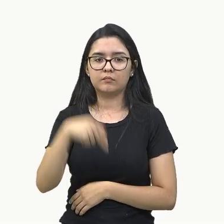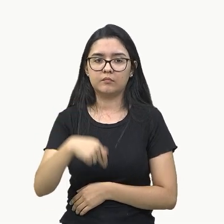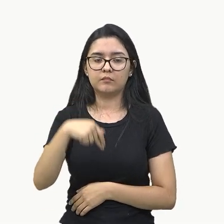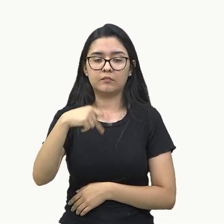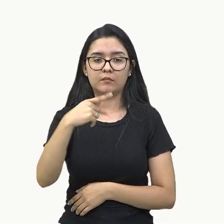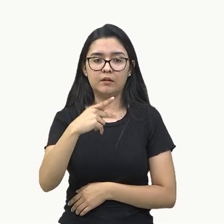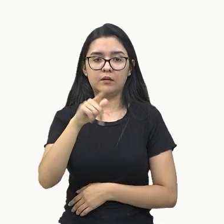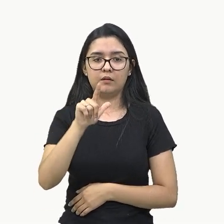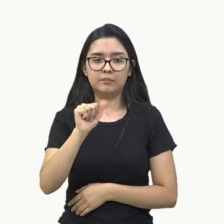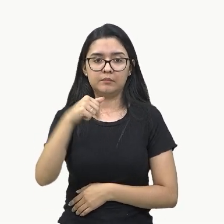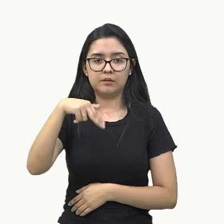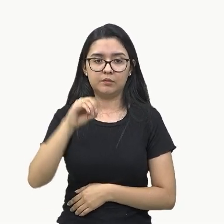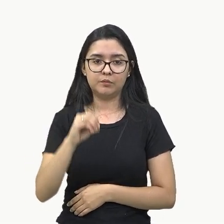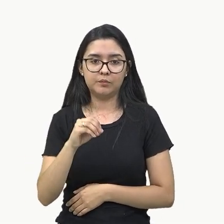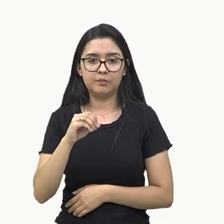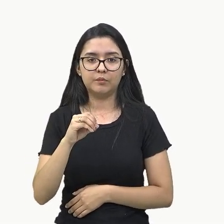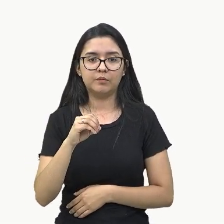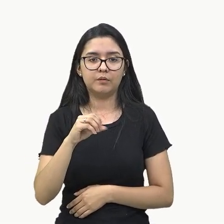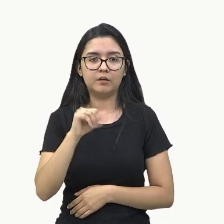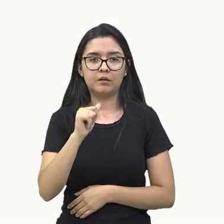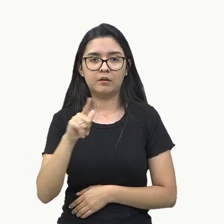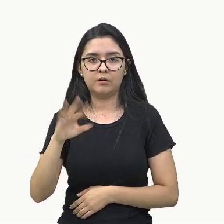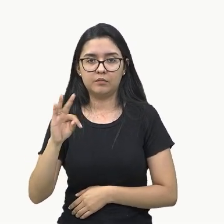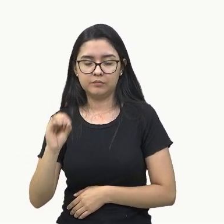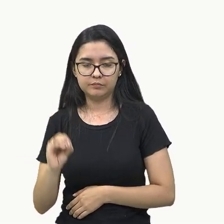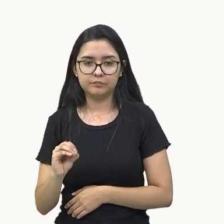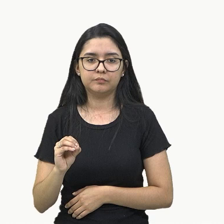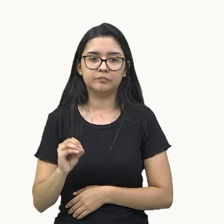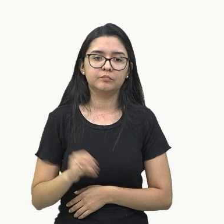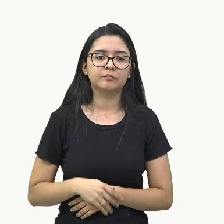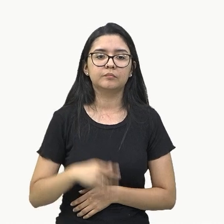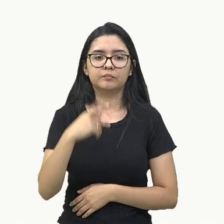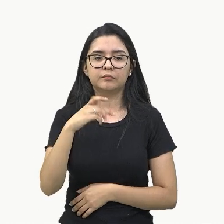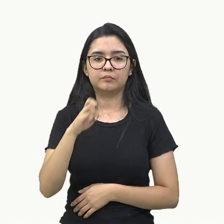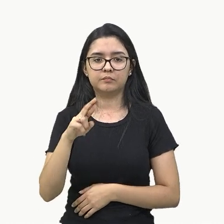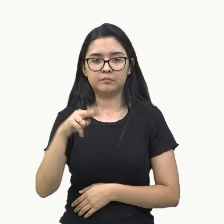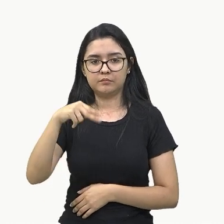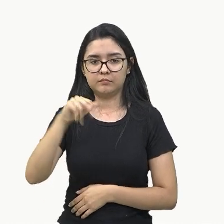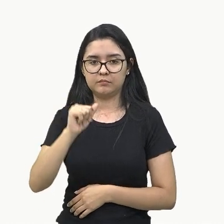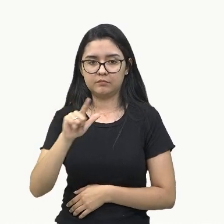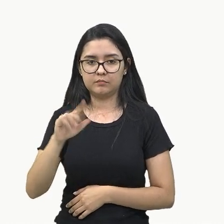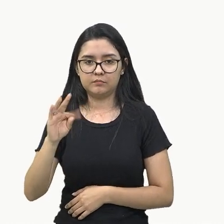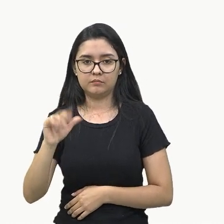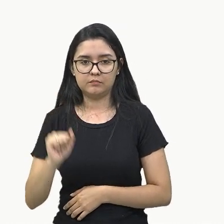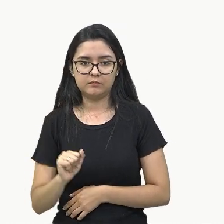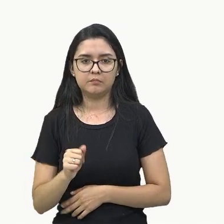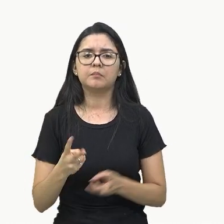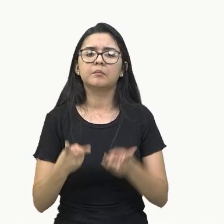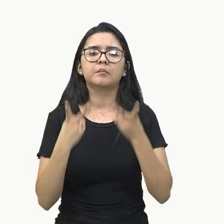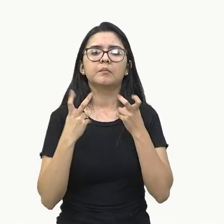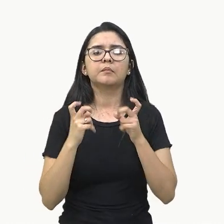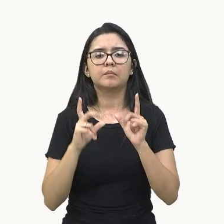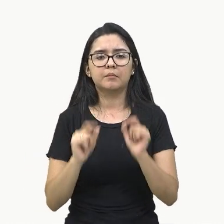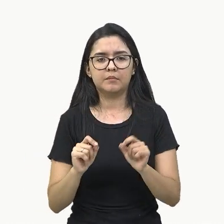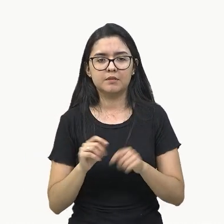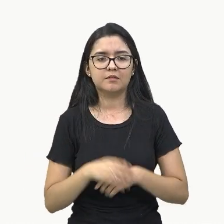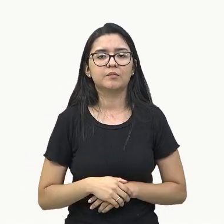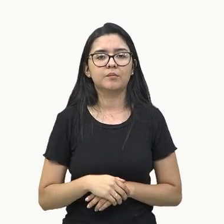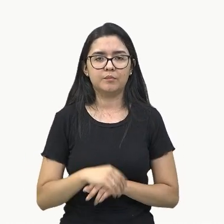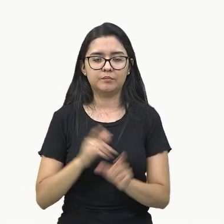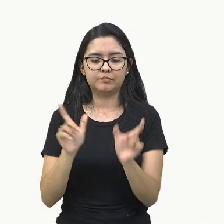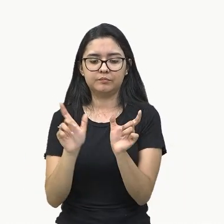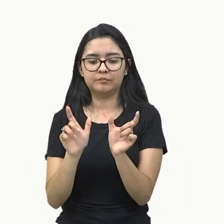juntar, formando planalto. Pernalta, percebam que um desses A's vai desaparecer,